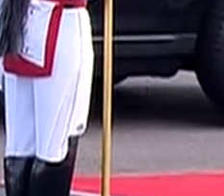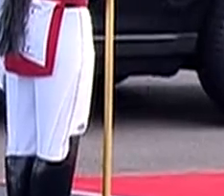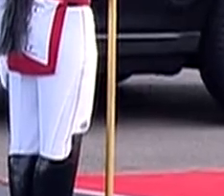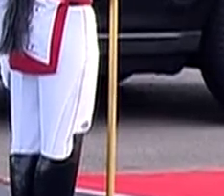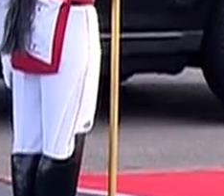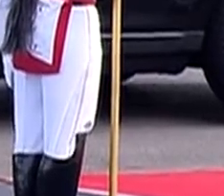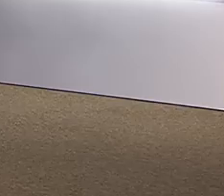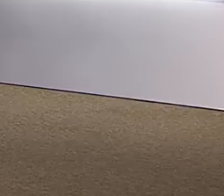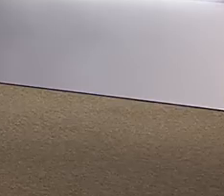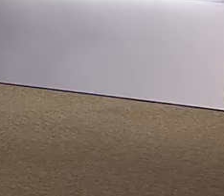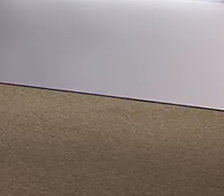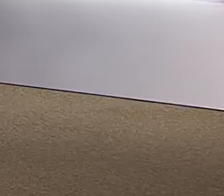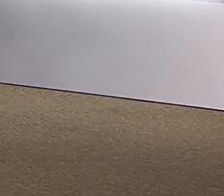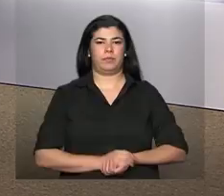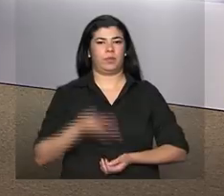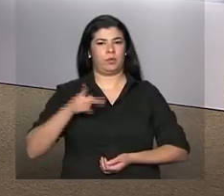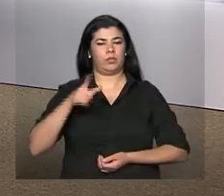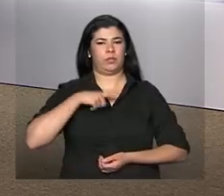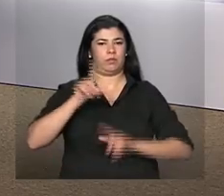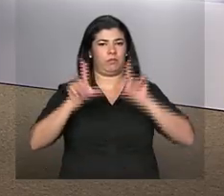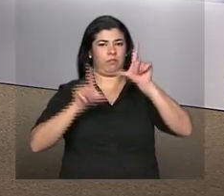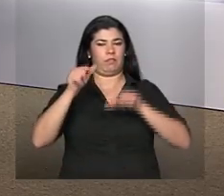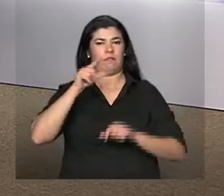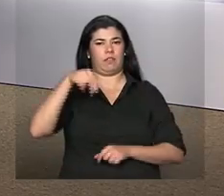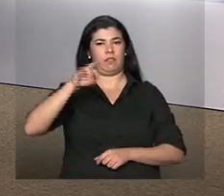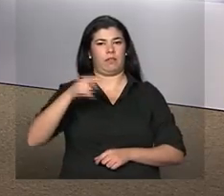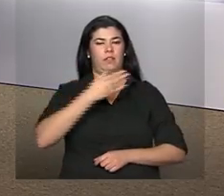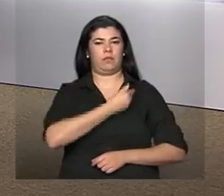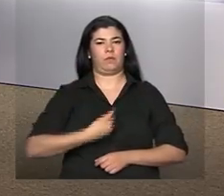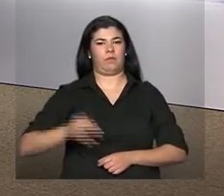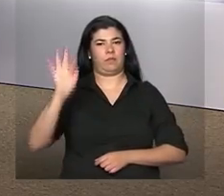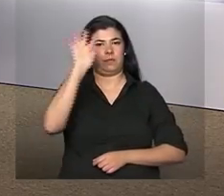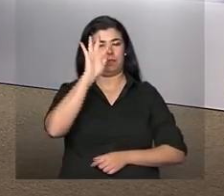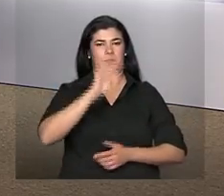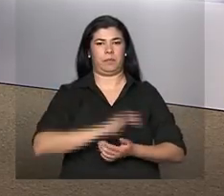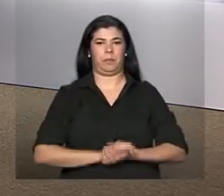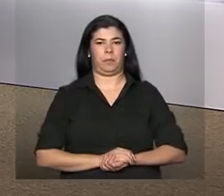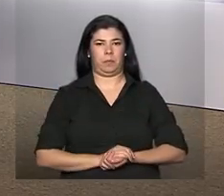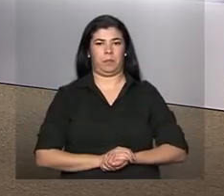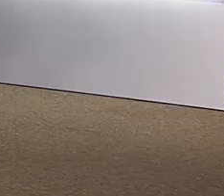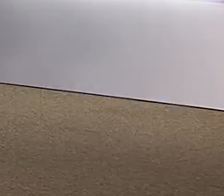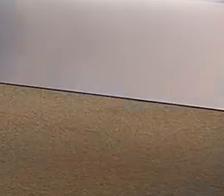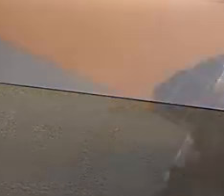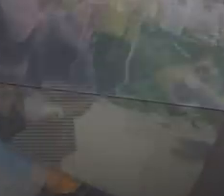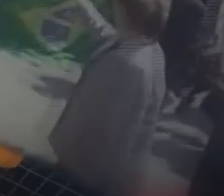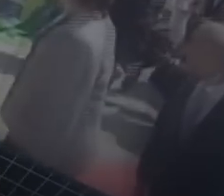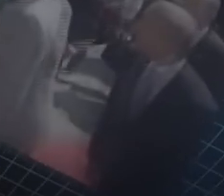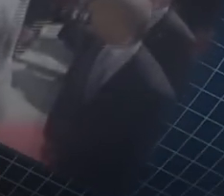Continue com a gente, NBR, a TV do Governo Federal.